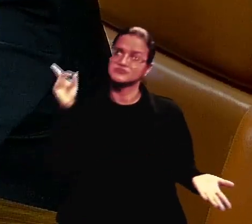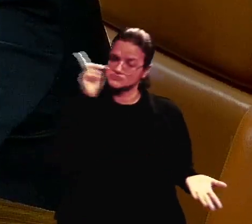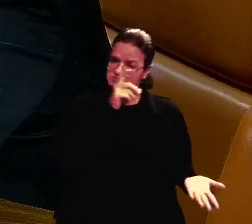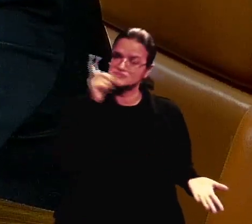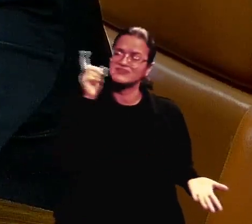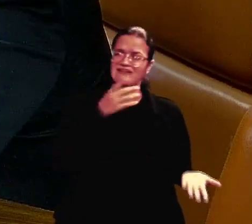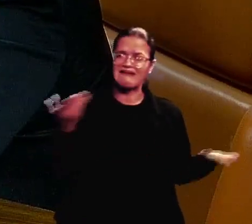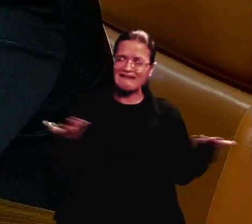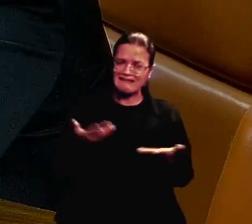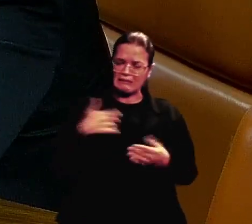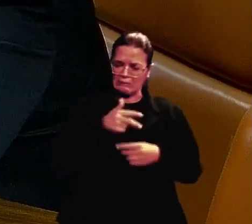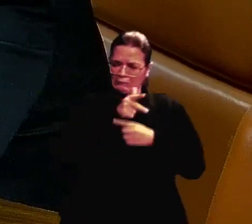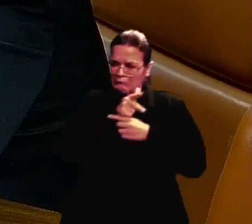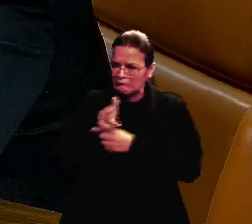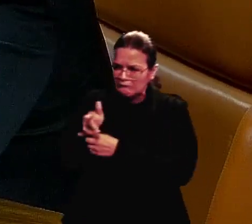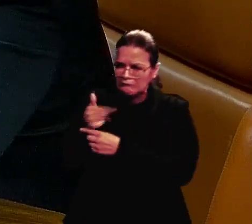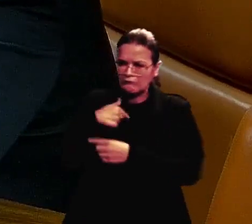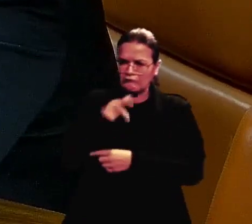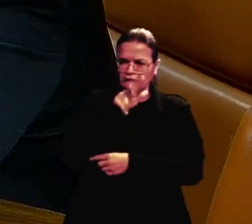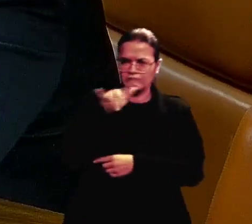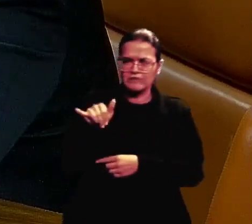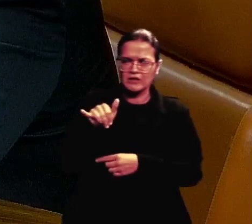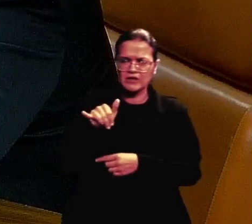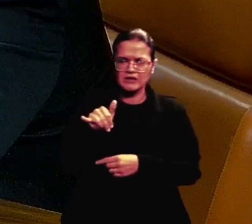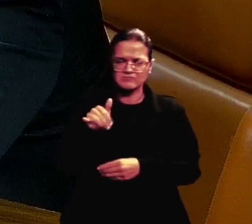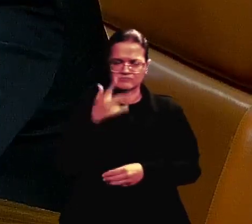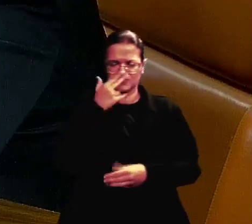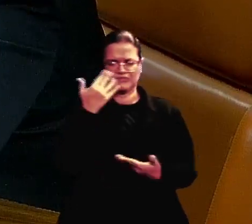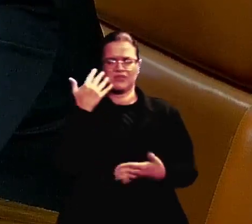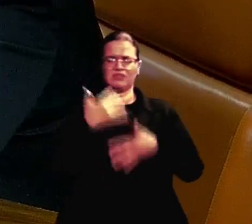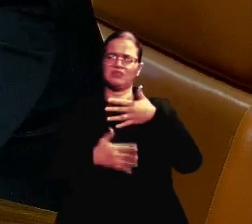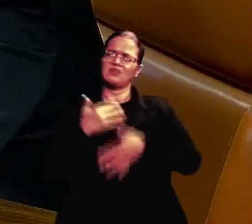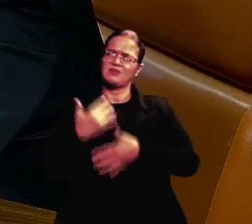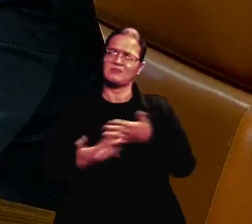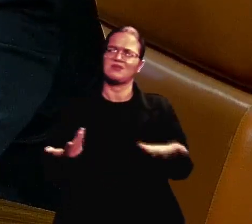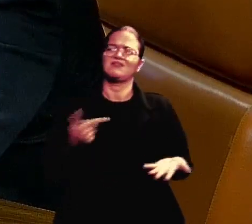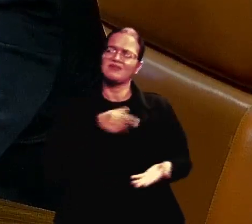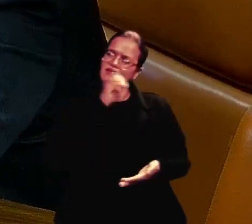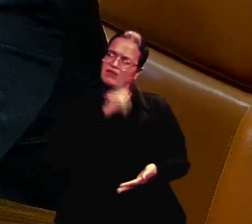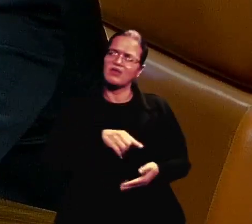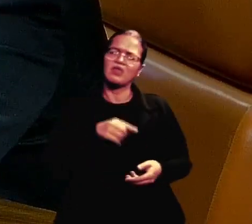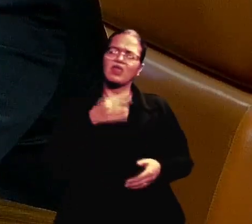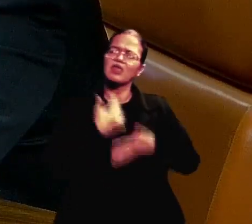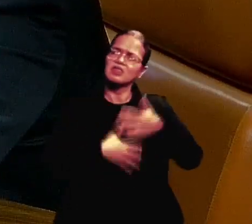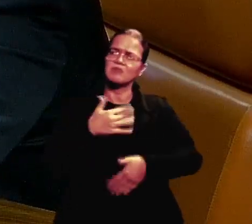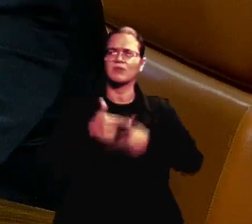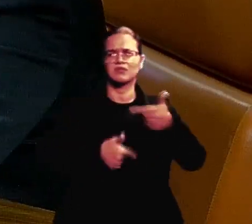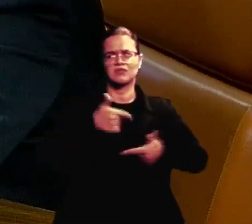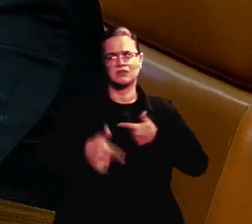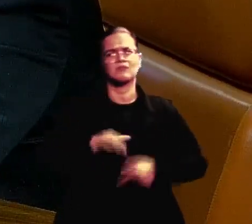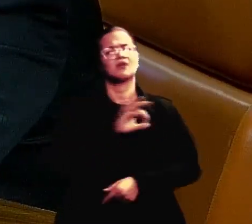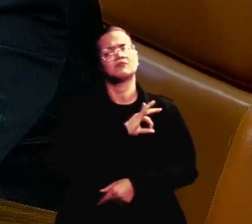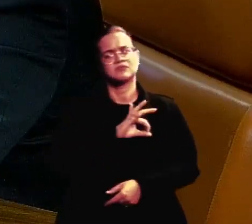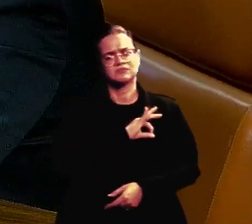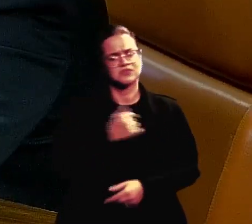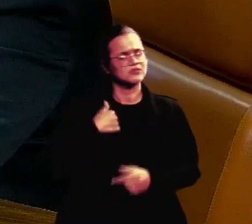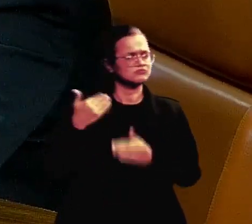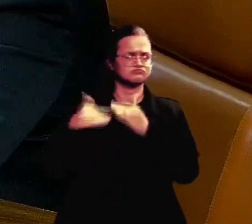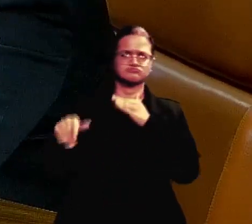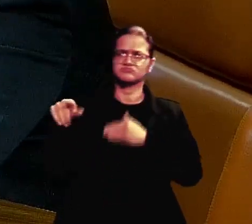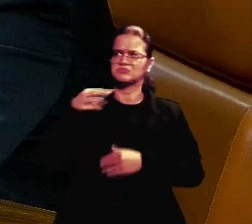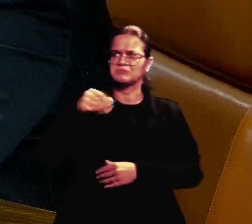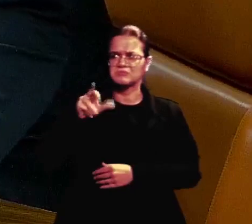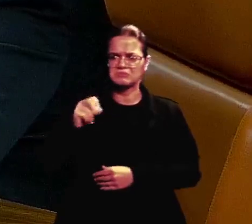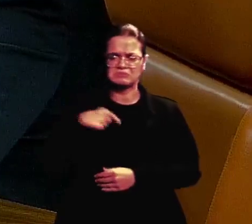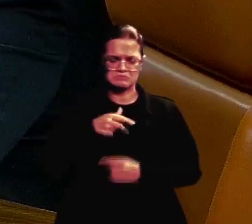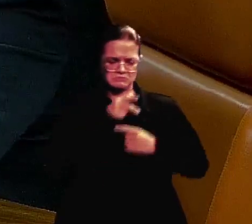Uai, agora eu vou ter que colocar, eu vou isso é uma tornozeleira para mim. Viu, Azulinha? Às vezes pode até desconcordar, discordo mal,